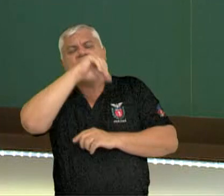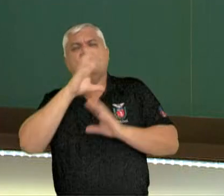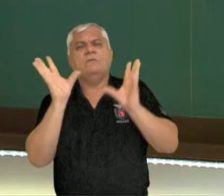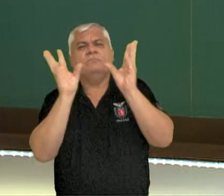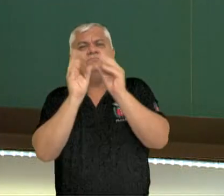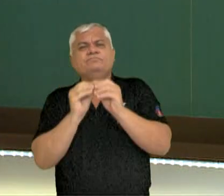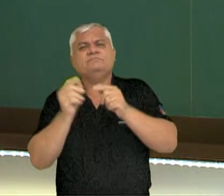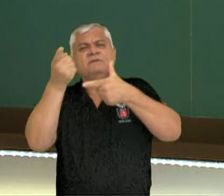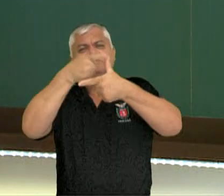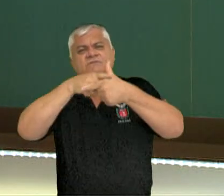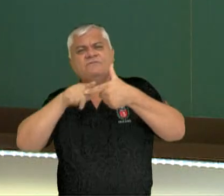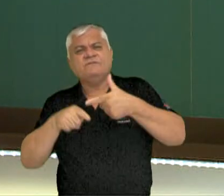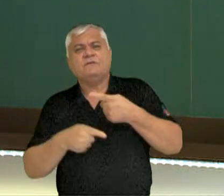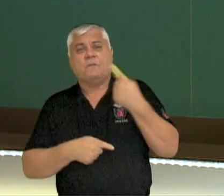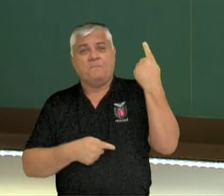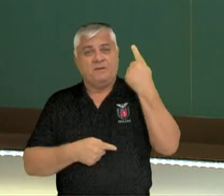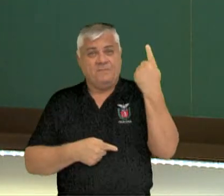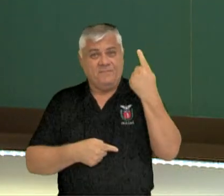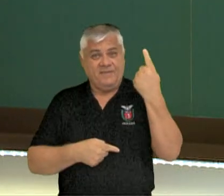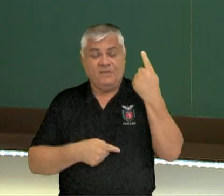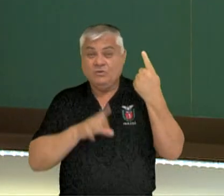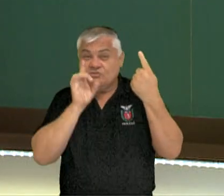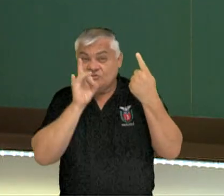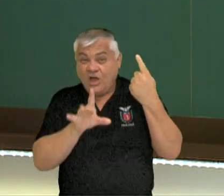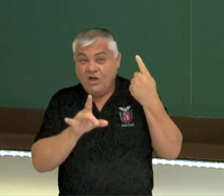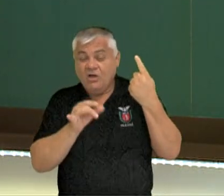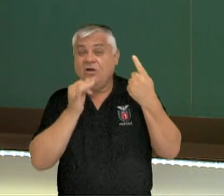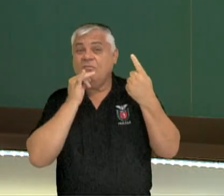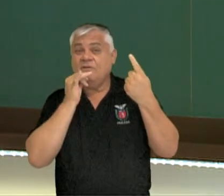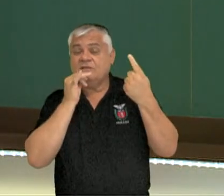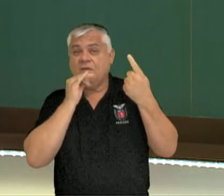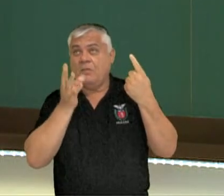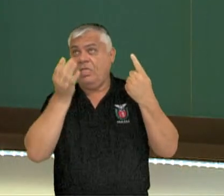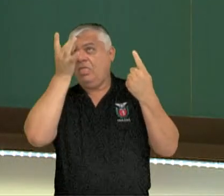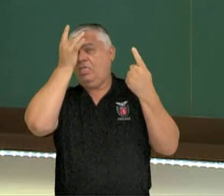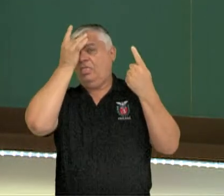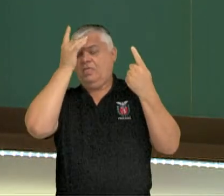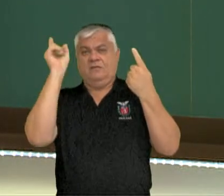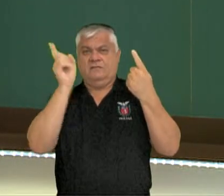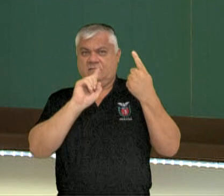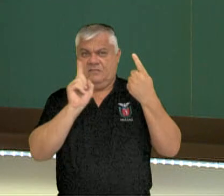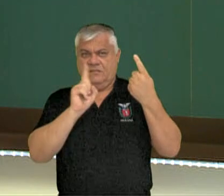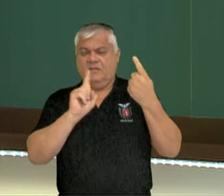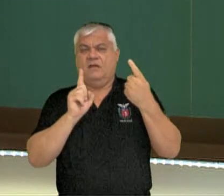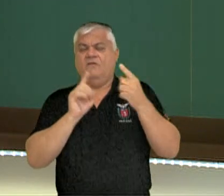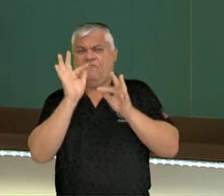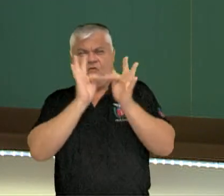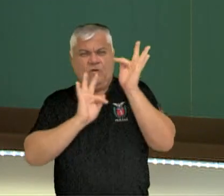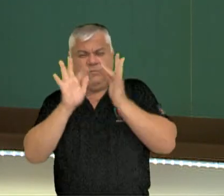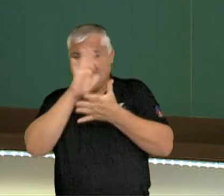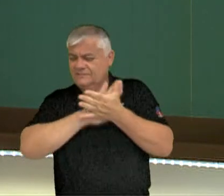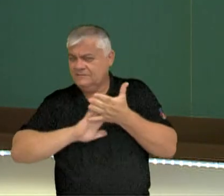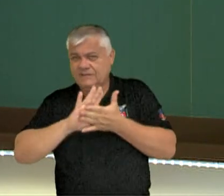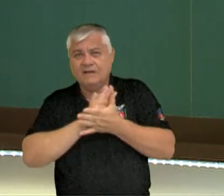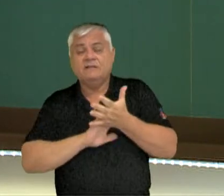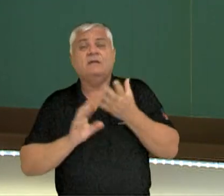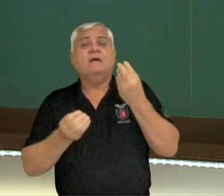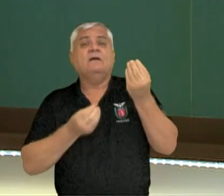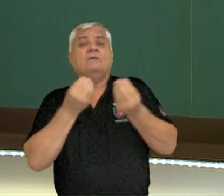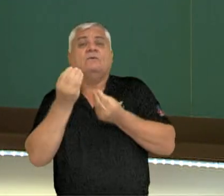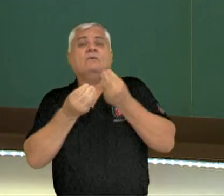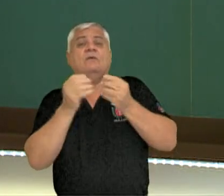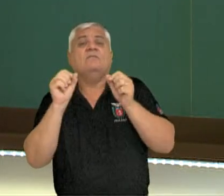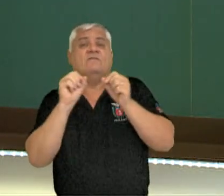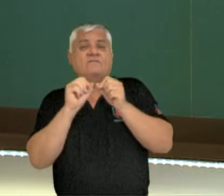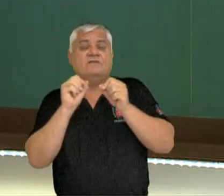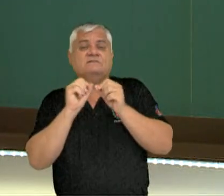ângulos ao primeiro quadrante, não somente por decoração de fórmulas, nada disso, e sim como que a gente pode